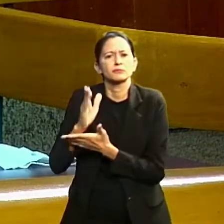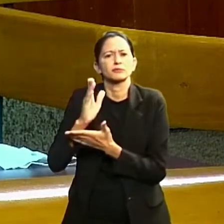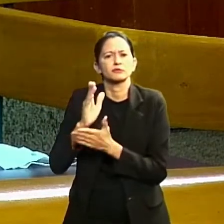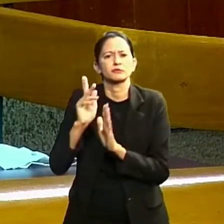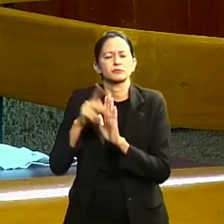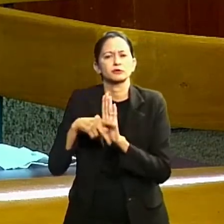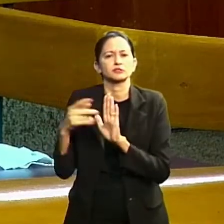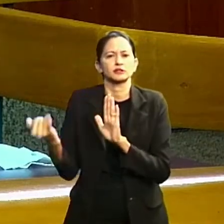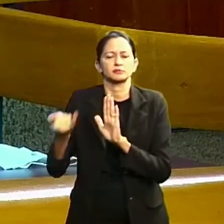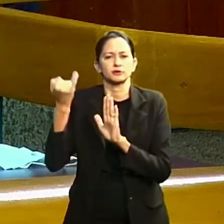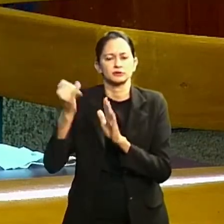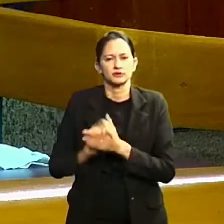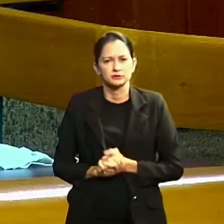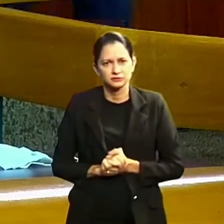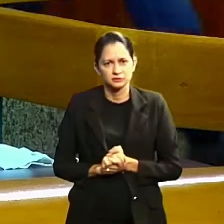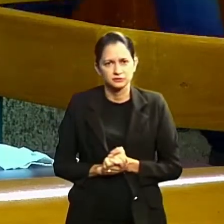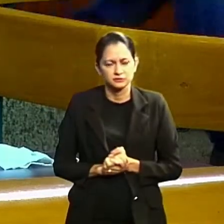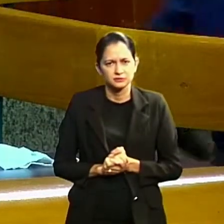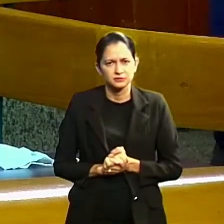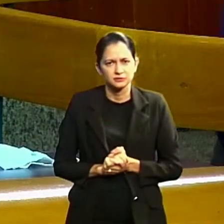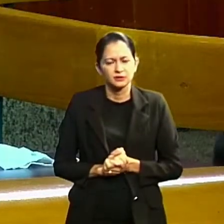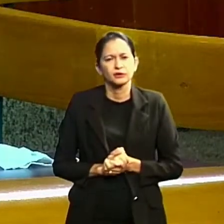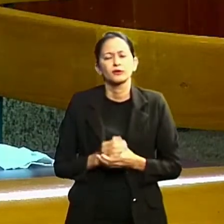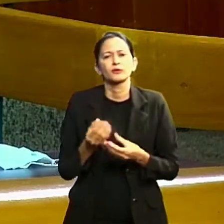Gabriela, contrário da CCJ,